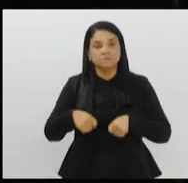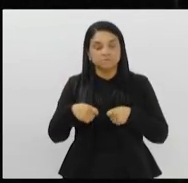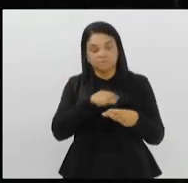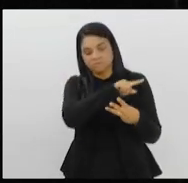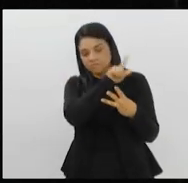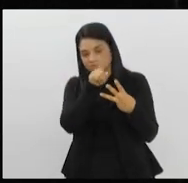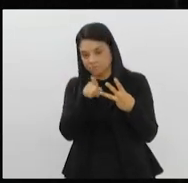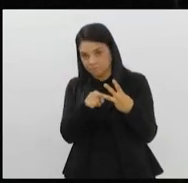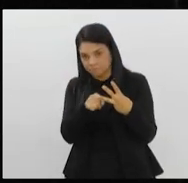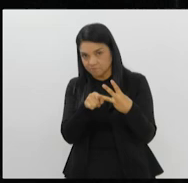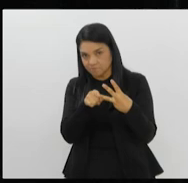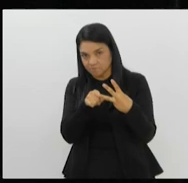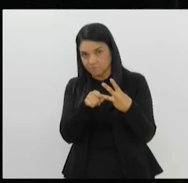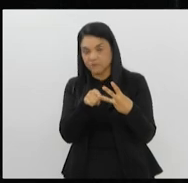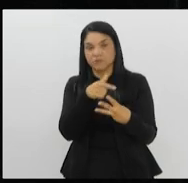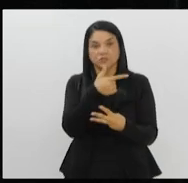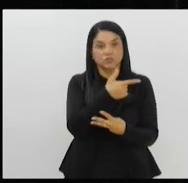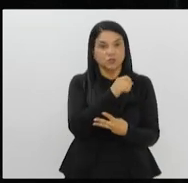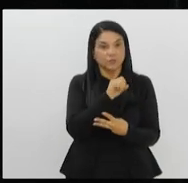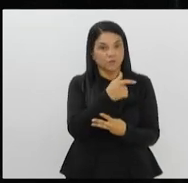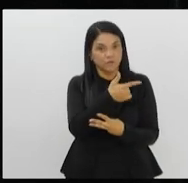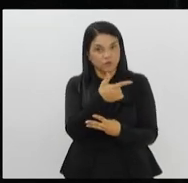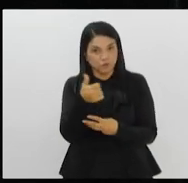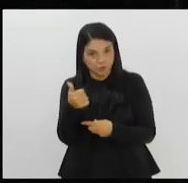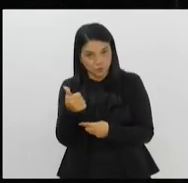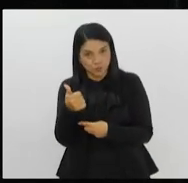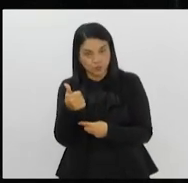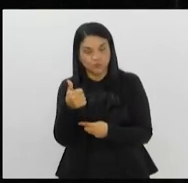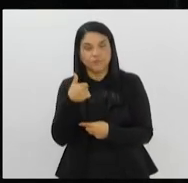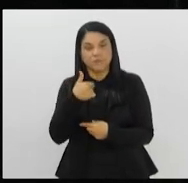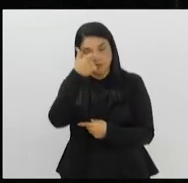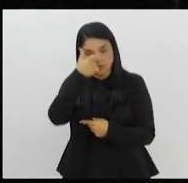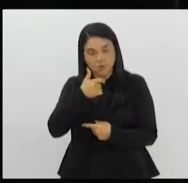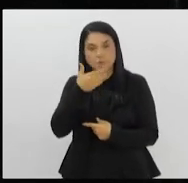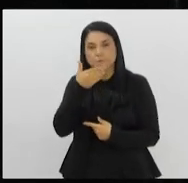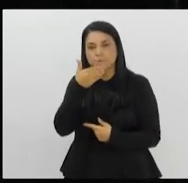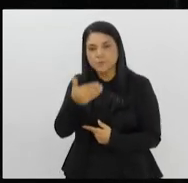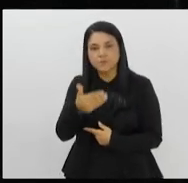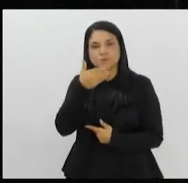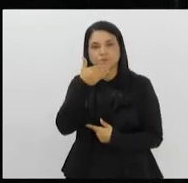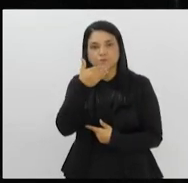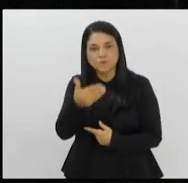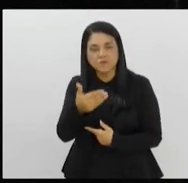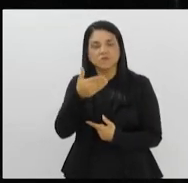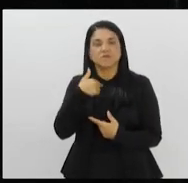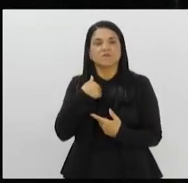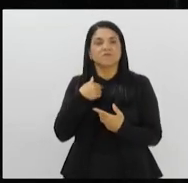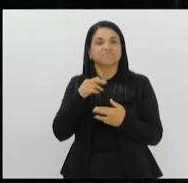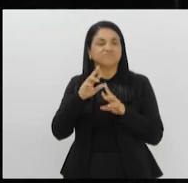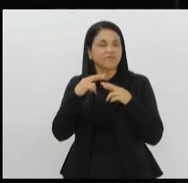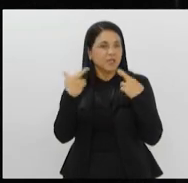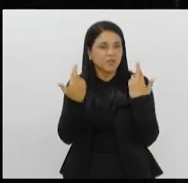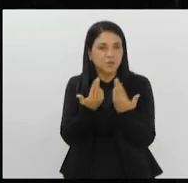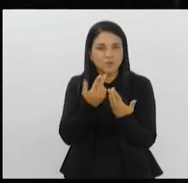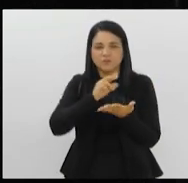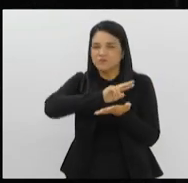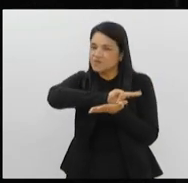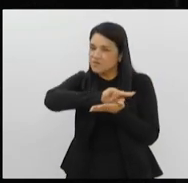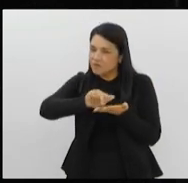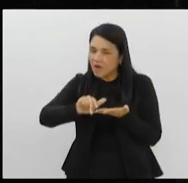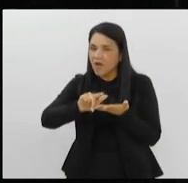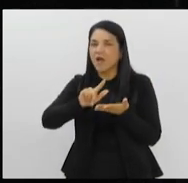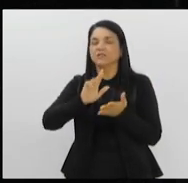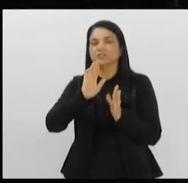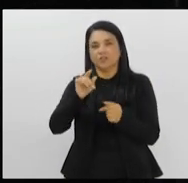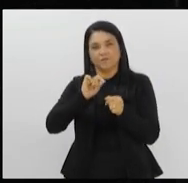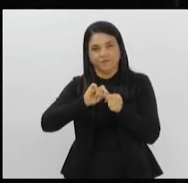necessidades, né, desde 2021, eu venho solicitando, já fiz várias reuniões, né,